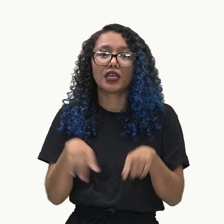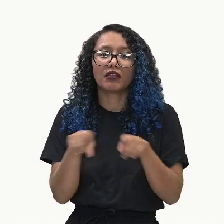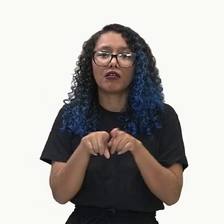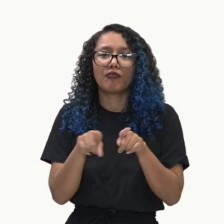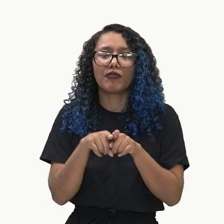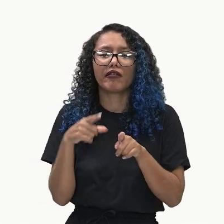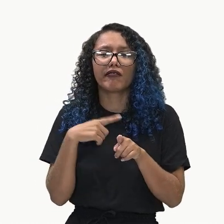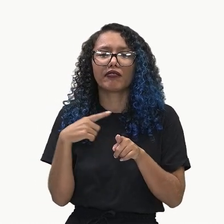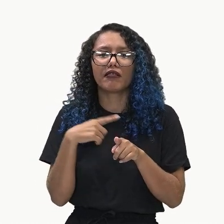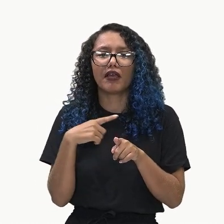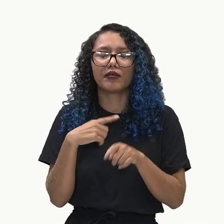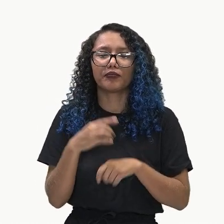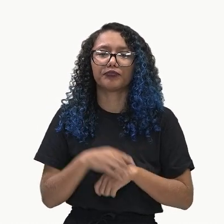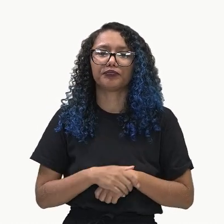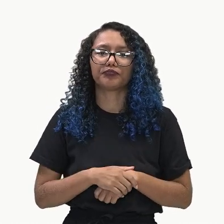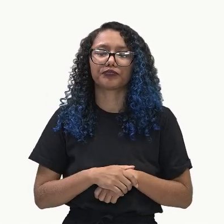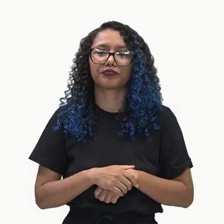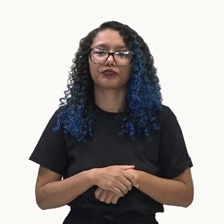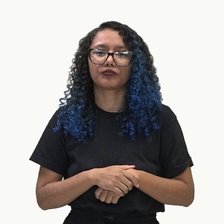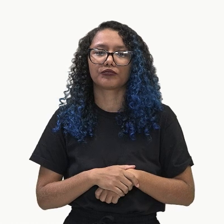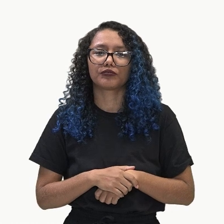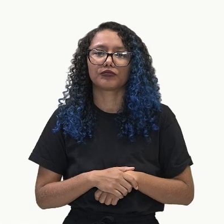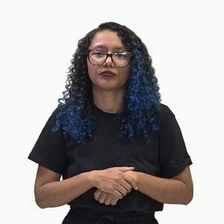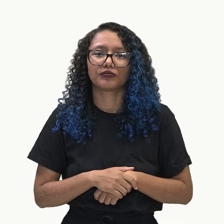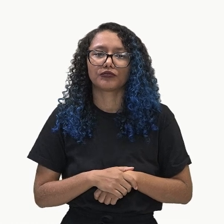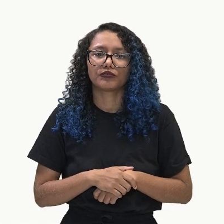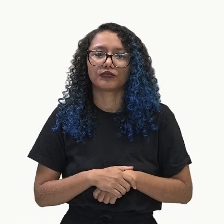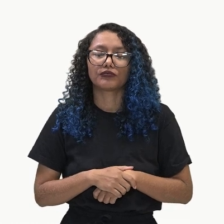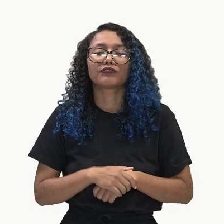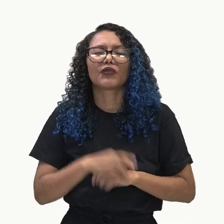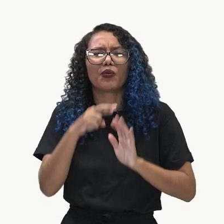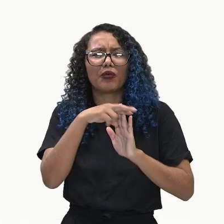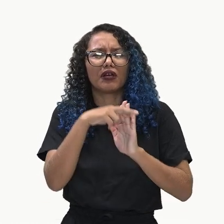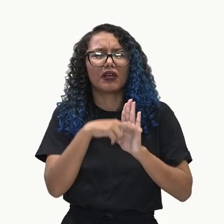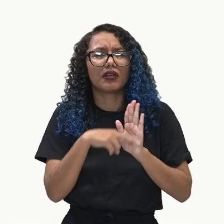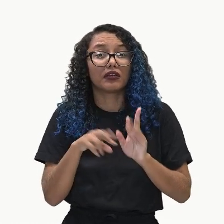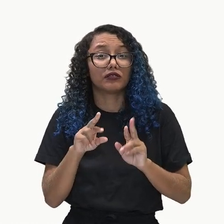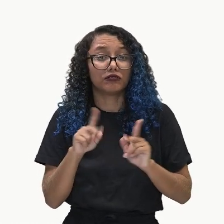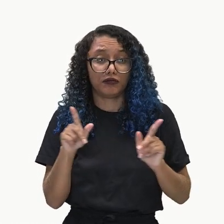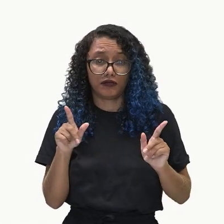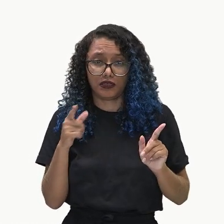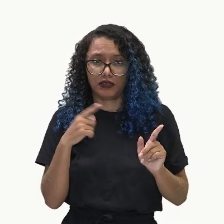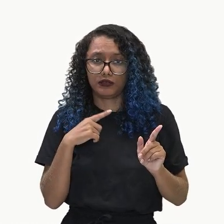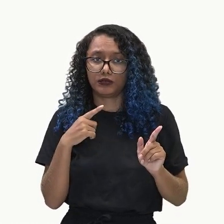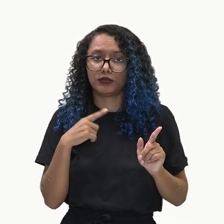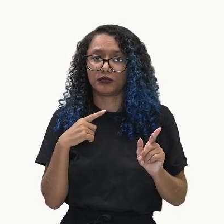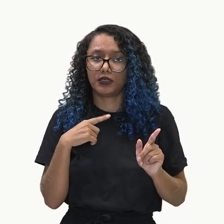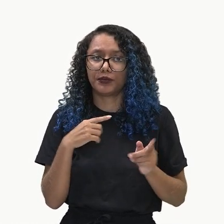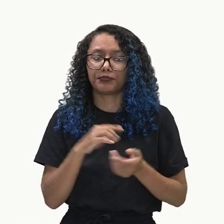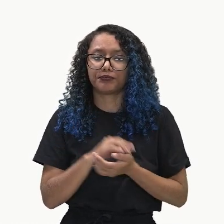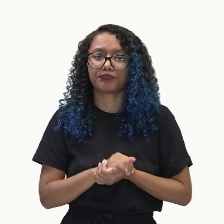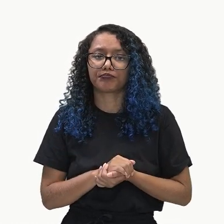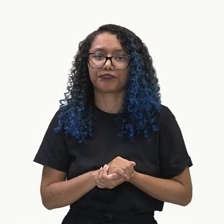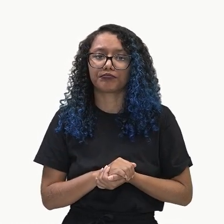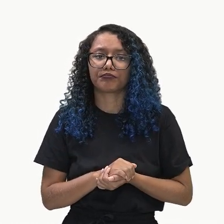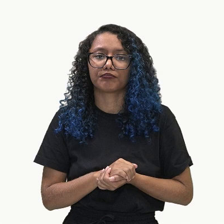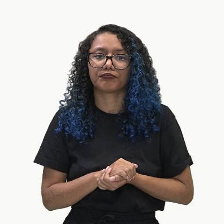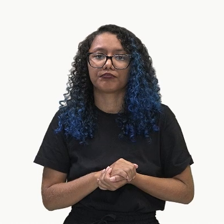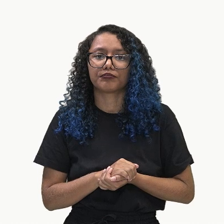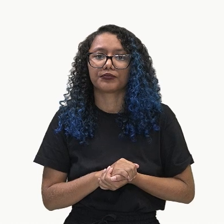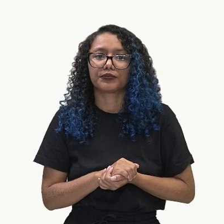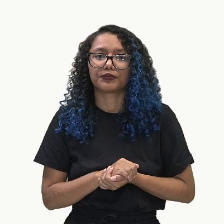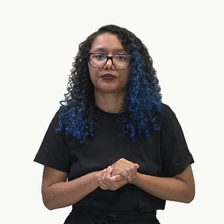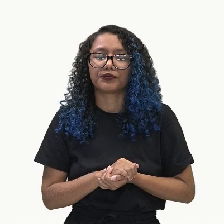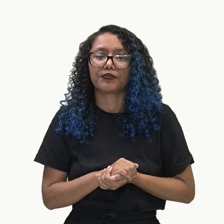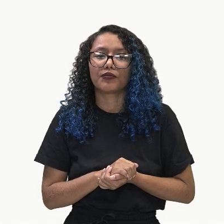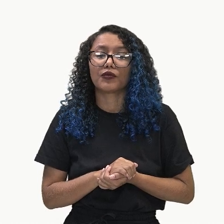nós temos o quê? Uma exceção, que para a grande maioria da regra